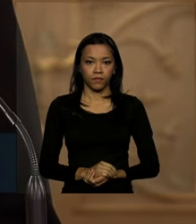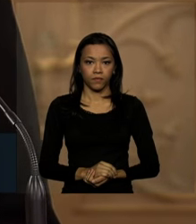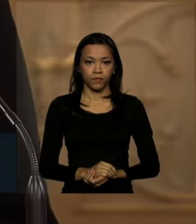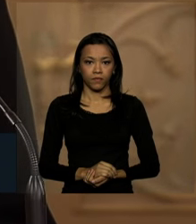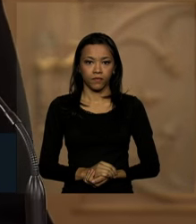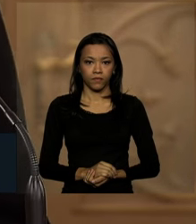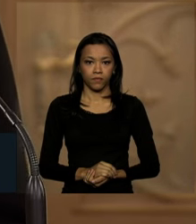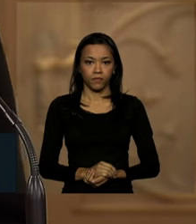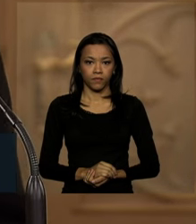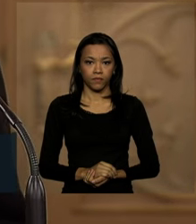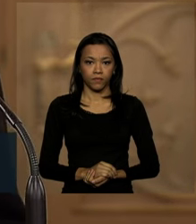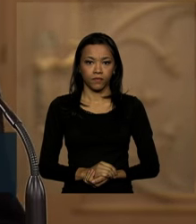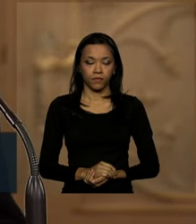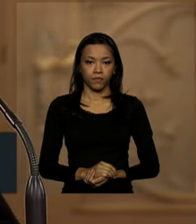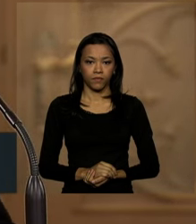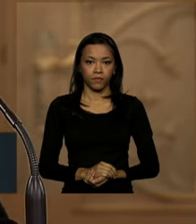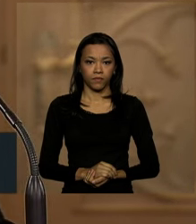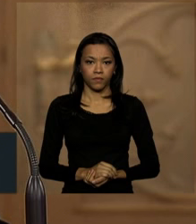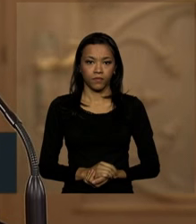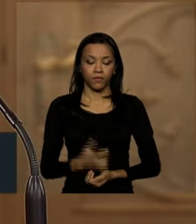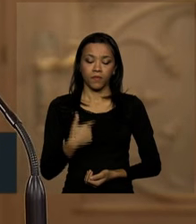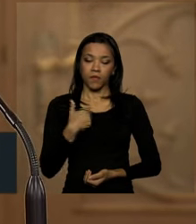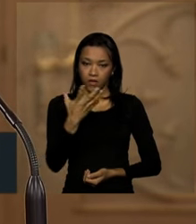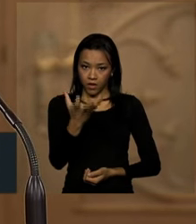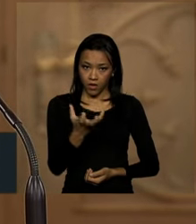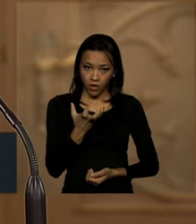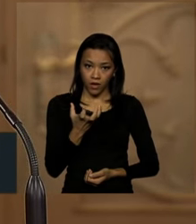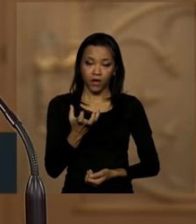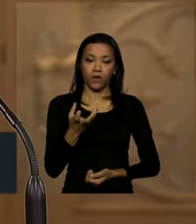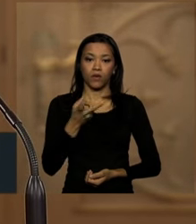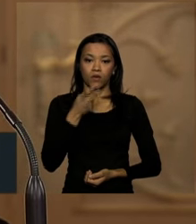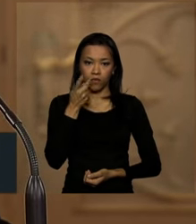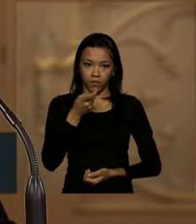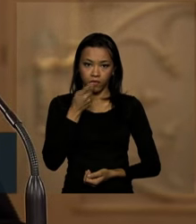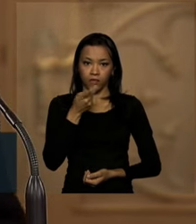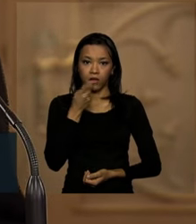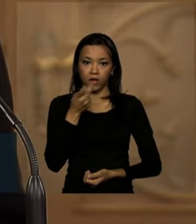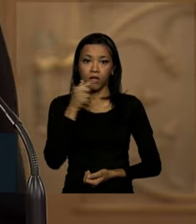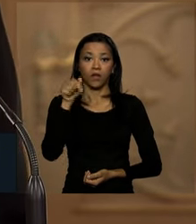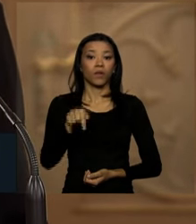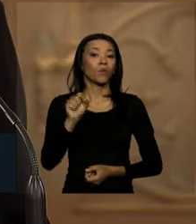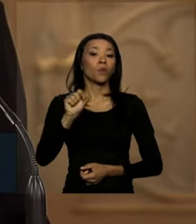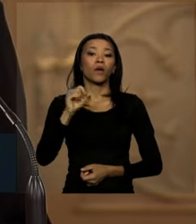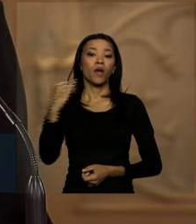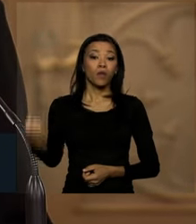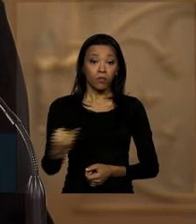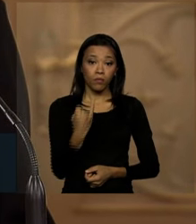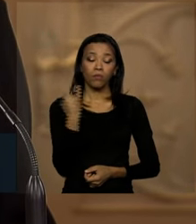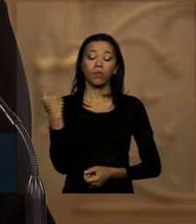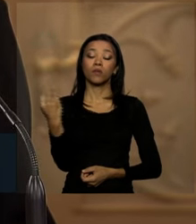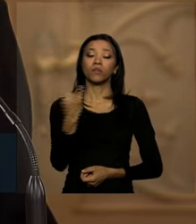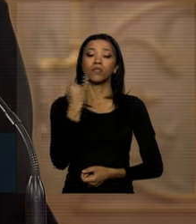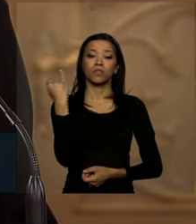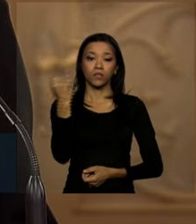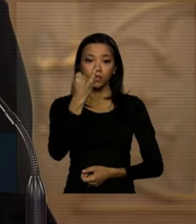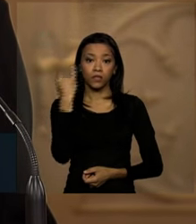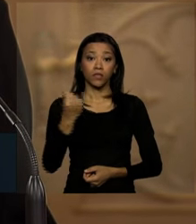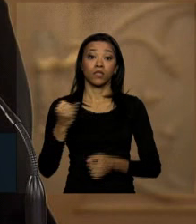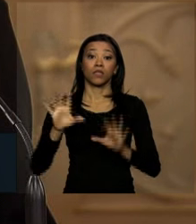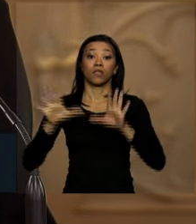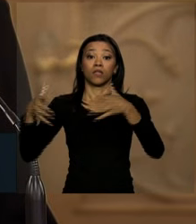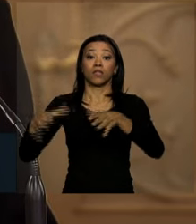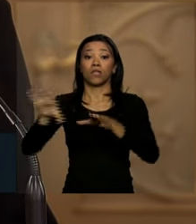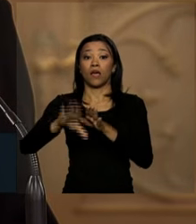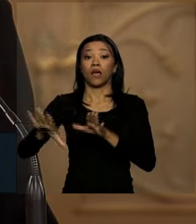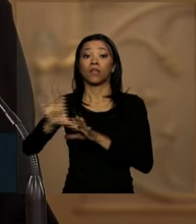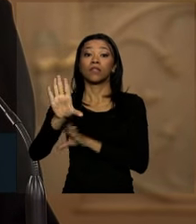business in Brazil. Quero destacar, em particular, a importância que atribuímos à ciência,